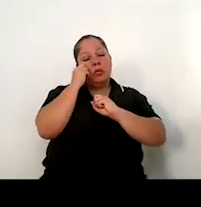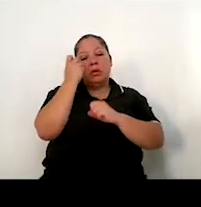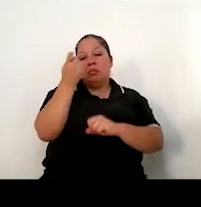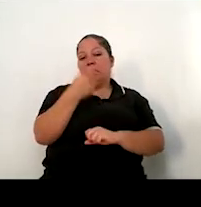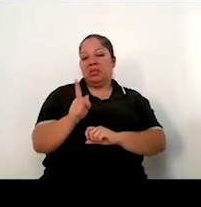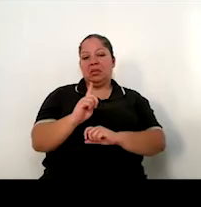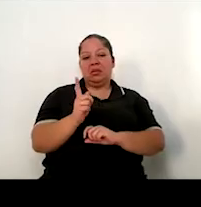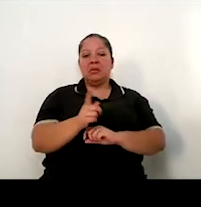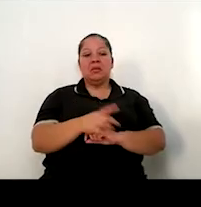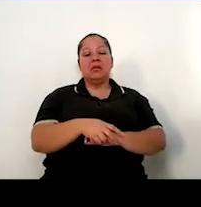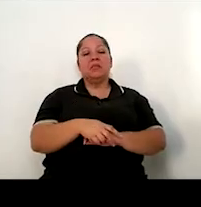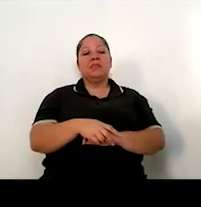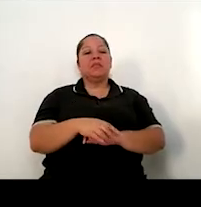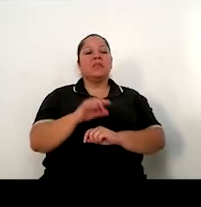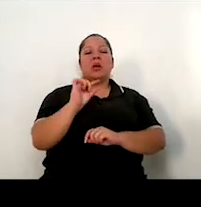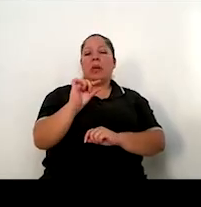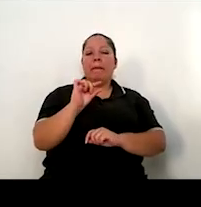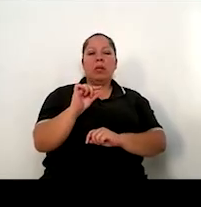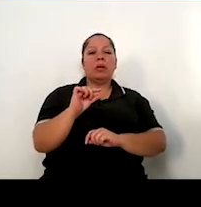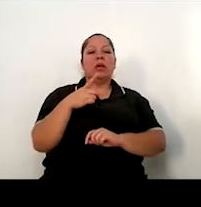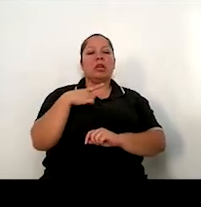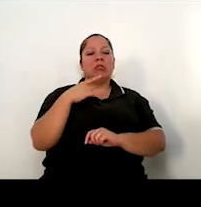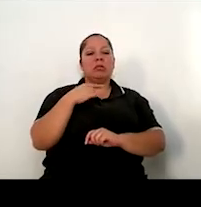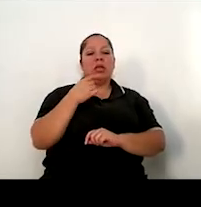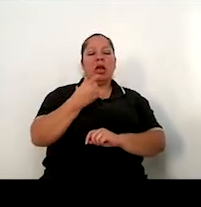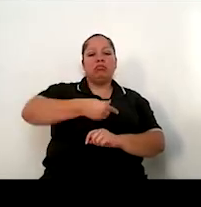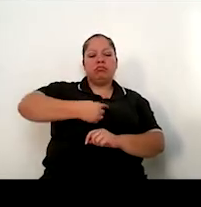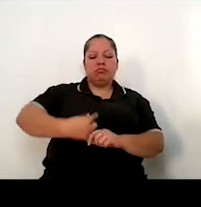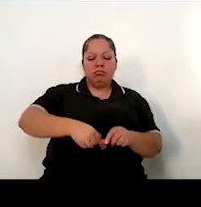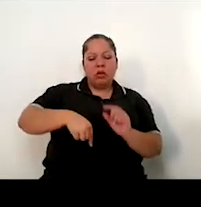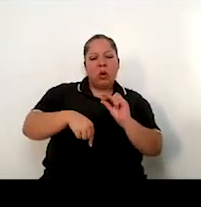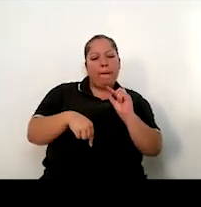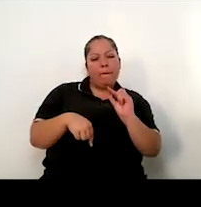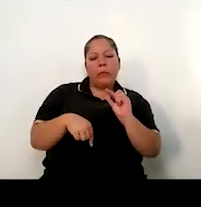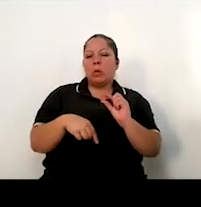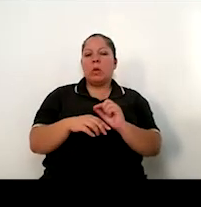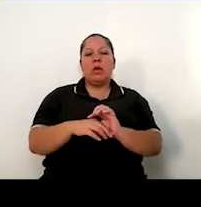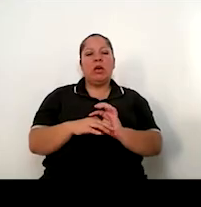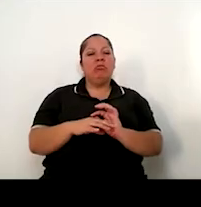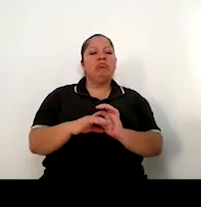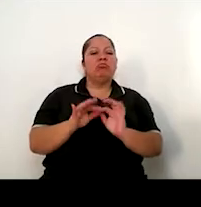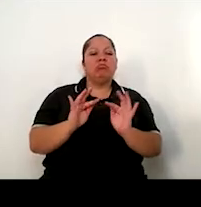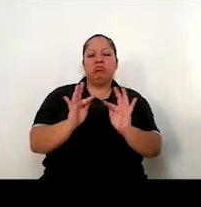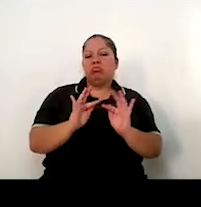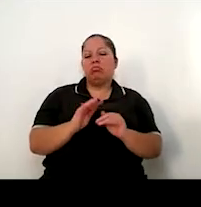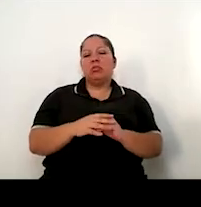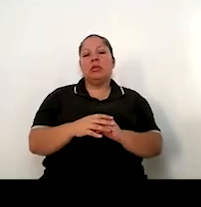um pedacinho ali do reto e um pedacinho do colo sigmoide, então não chega a avaliar um terço do colo, tá? Ele pode ser